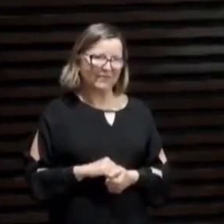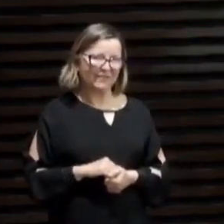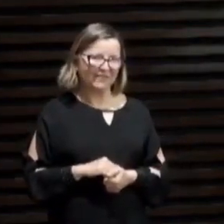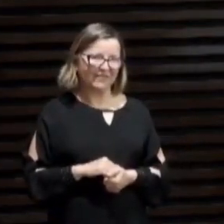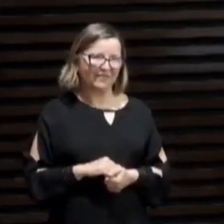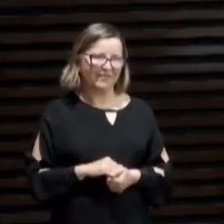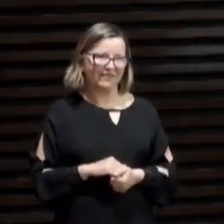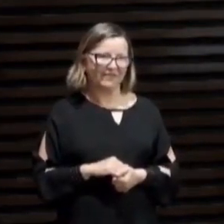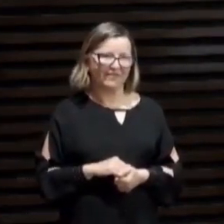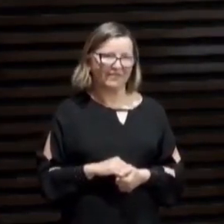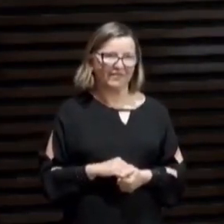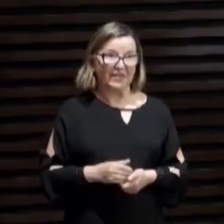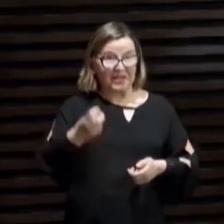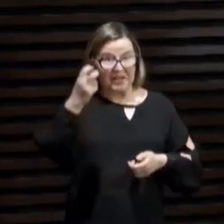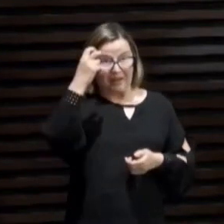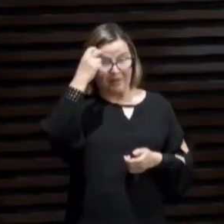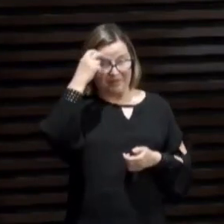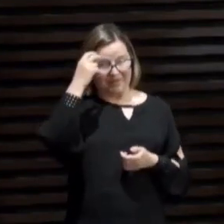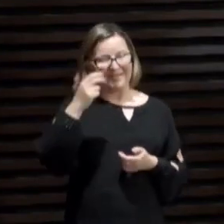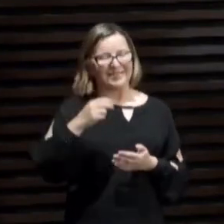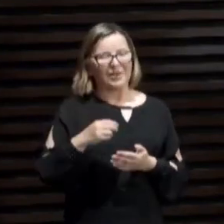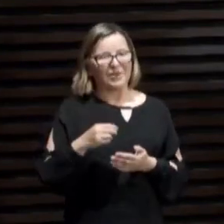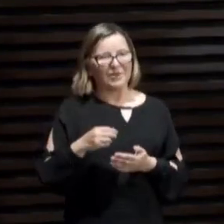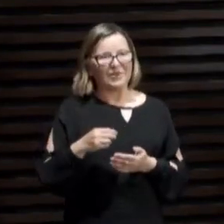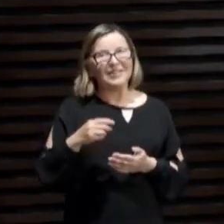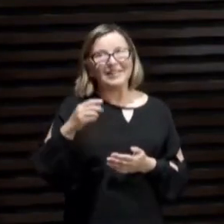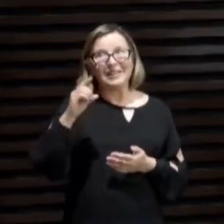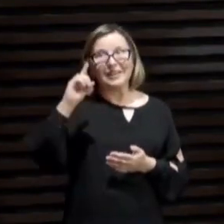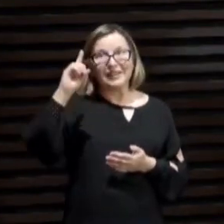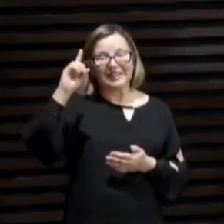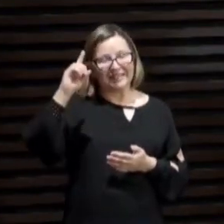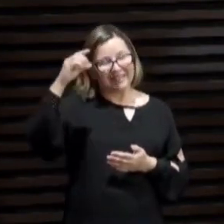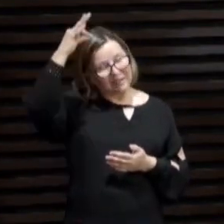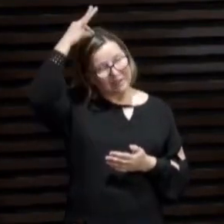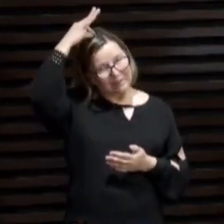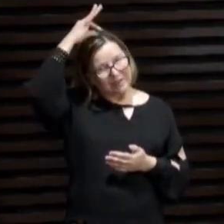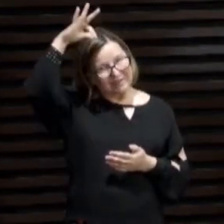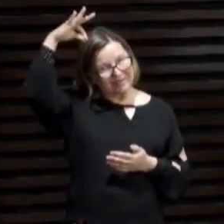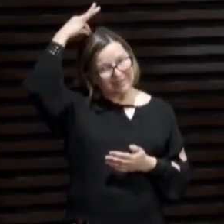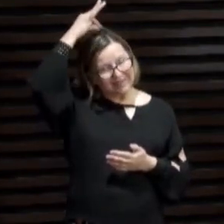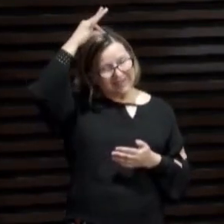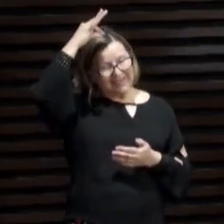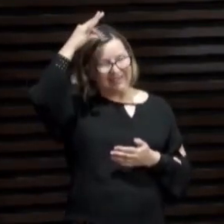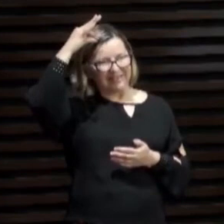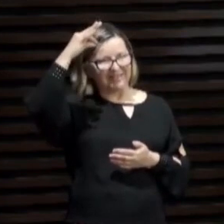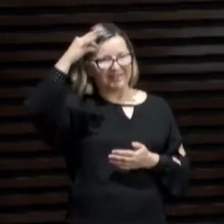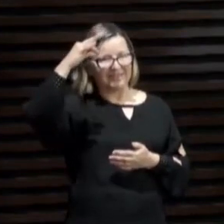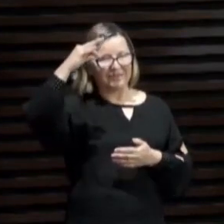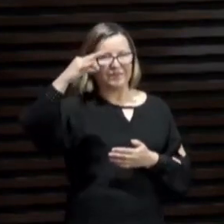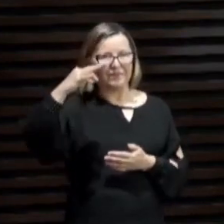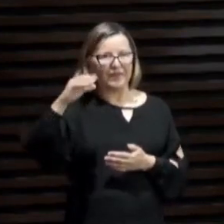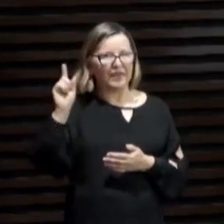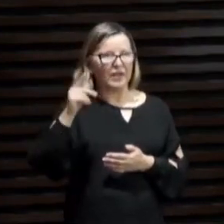A capacitação do Espírito Santo para o ministério não se limitaria a indivíduos isolados, com um pequeno grupo